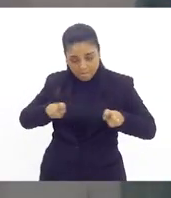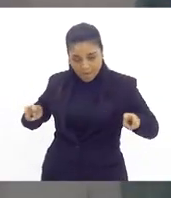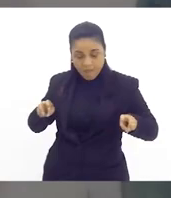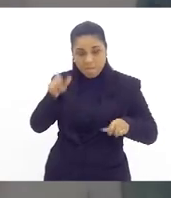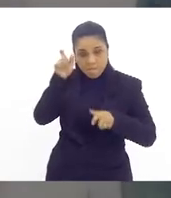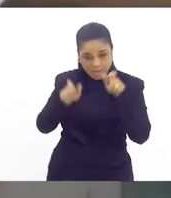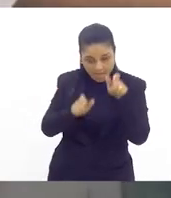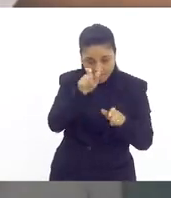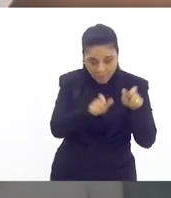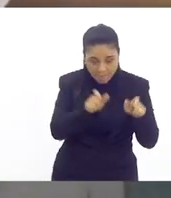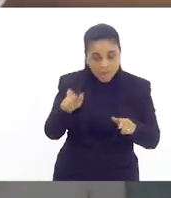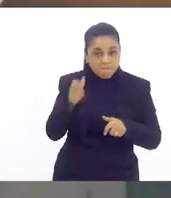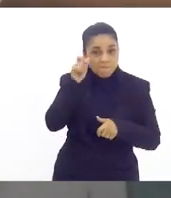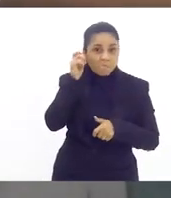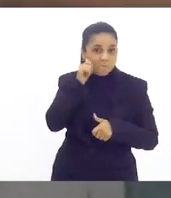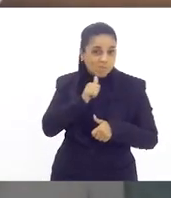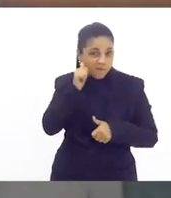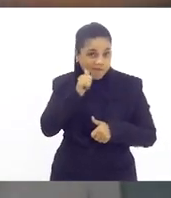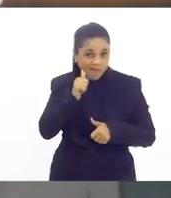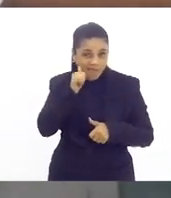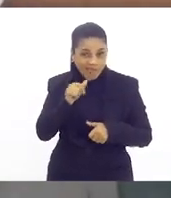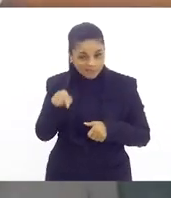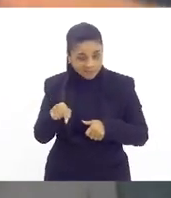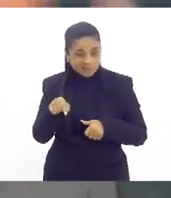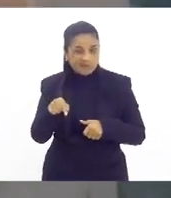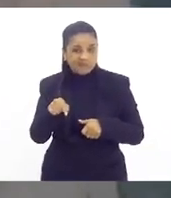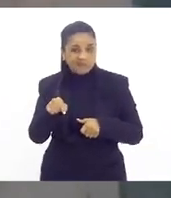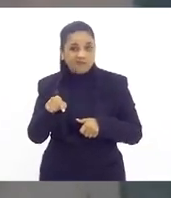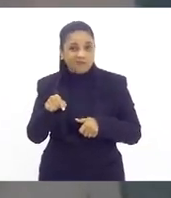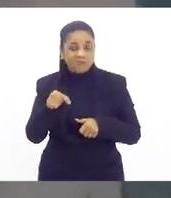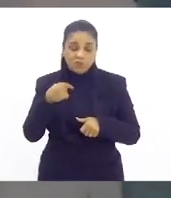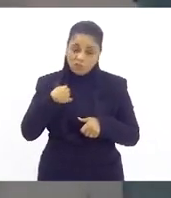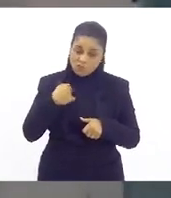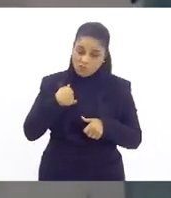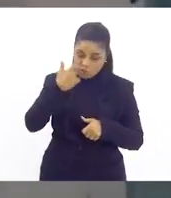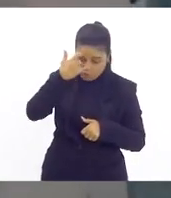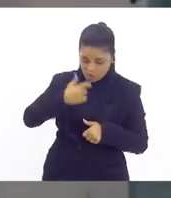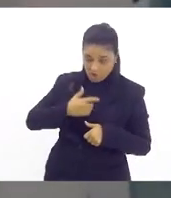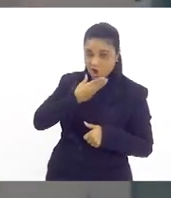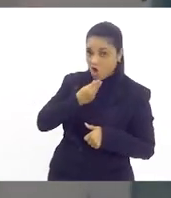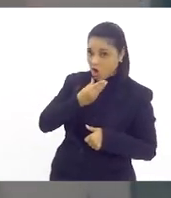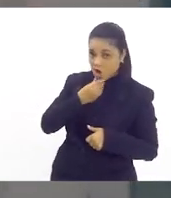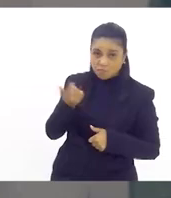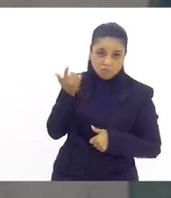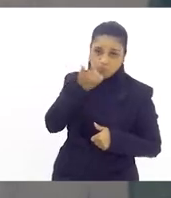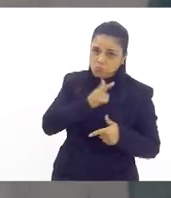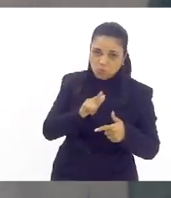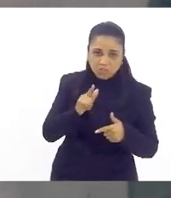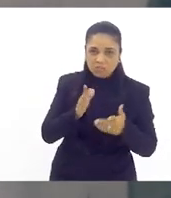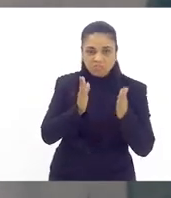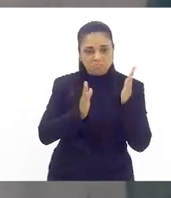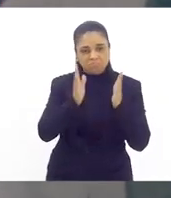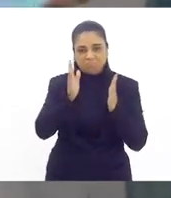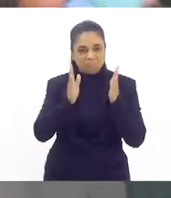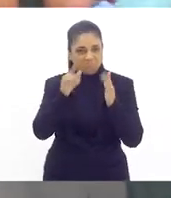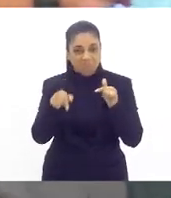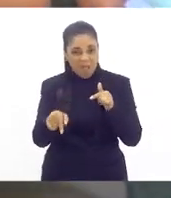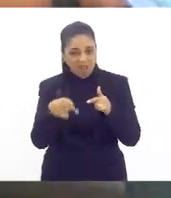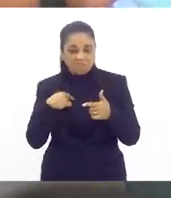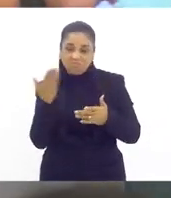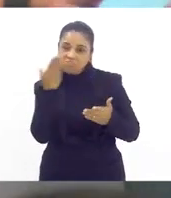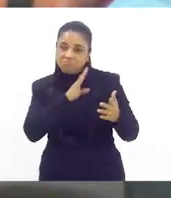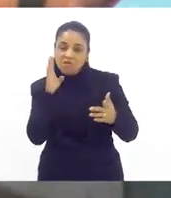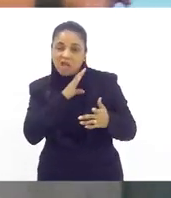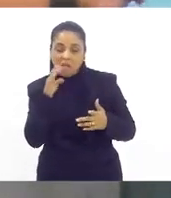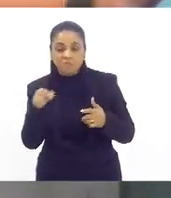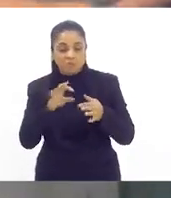são essas mulheres que vão fazer aquilo que nós homens durante tanto tempo não conseguimos fazer é levar a